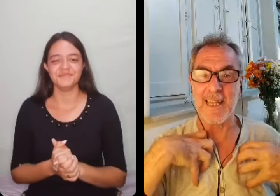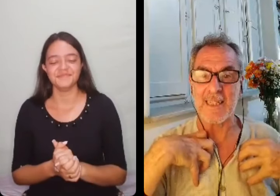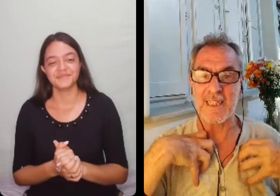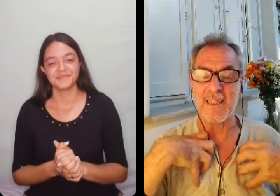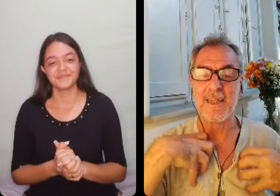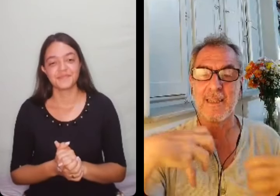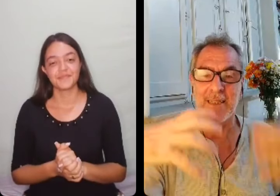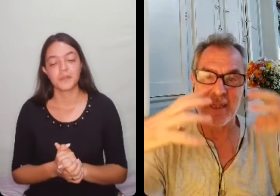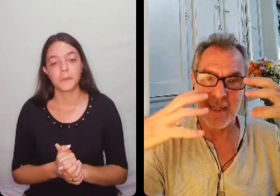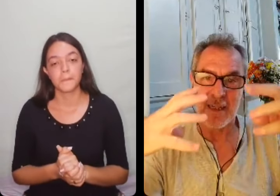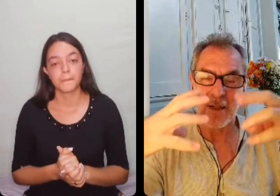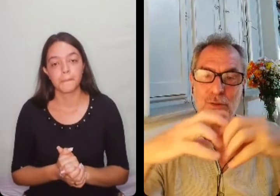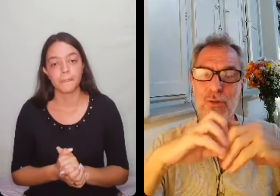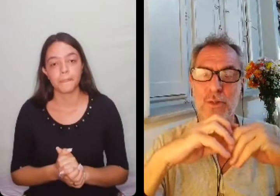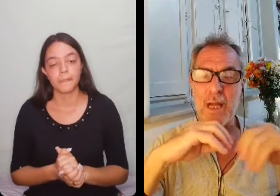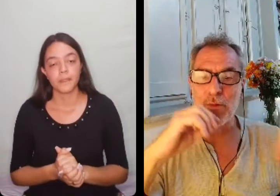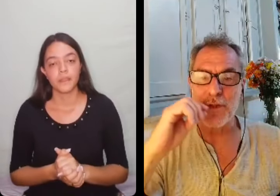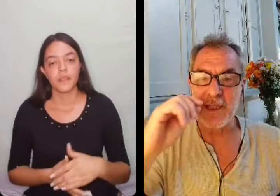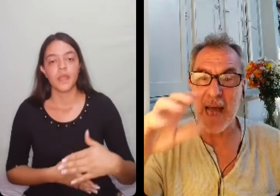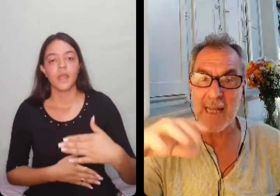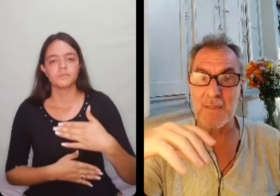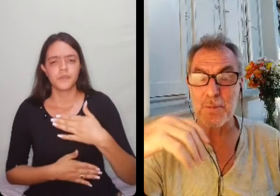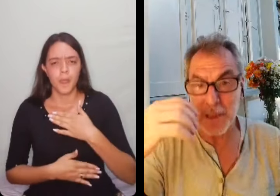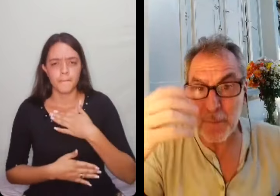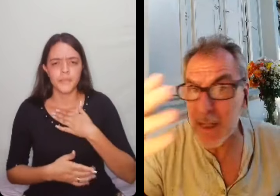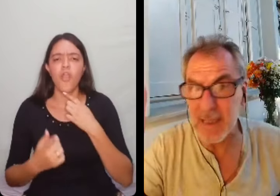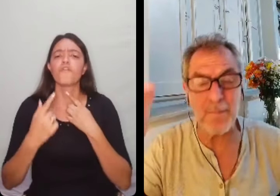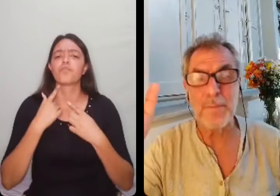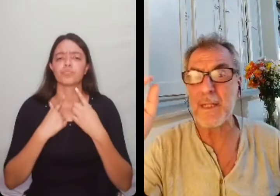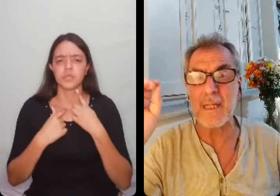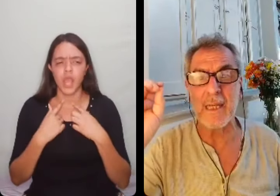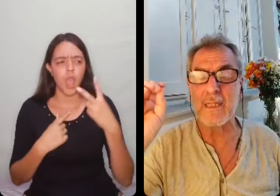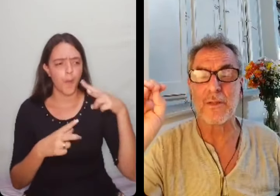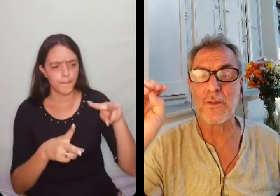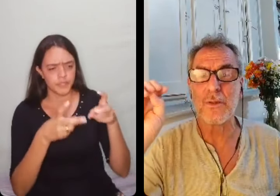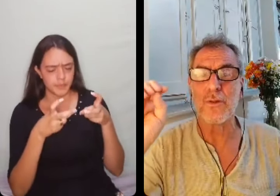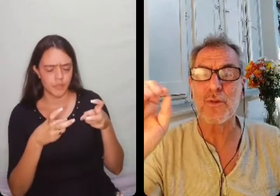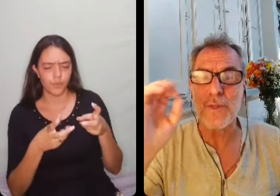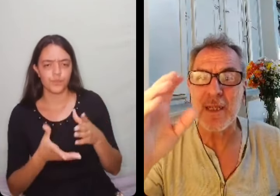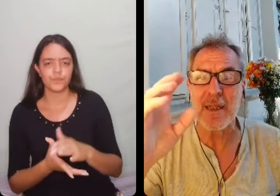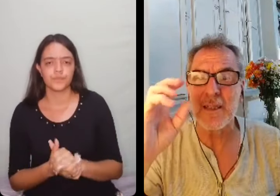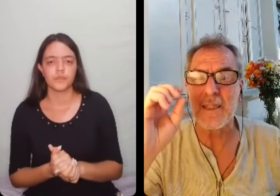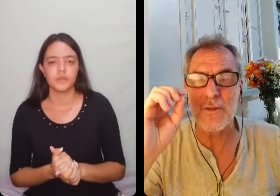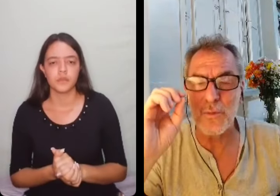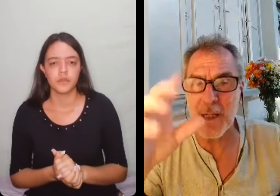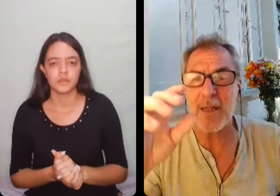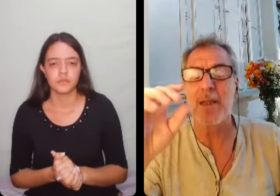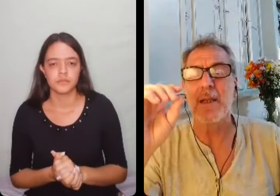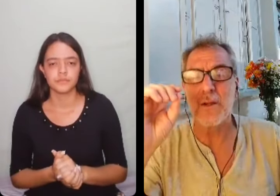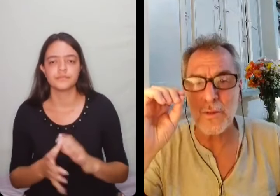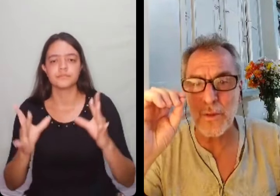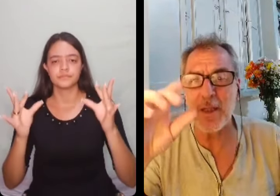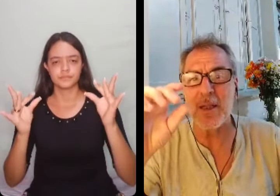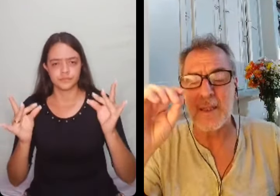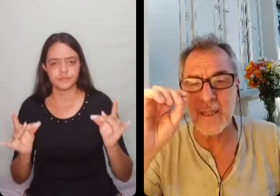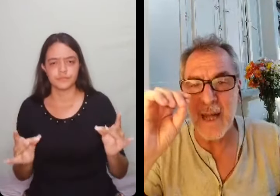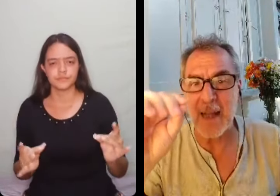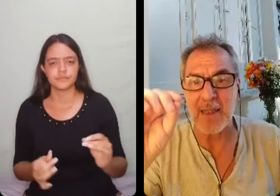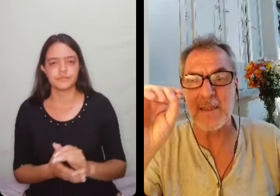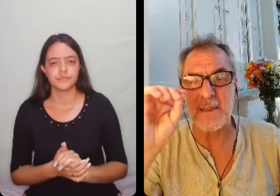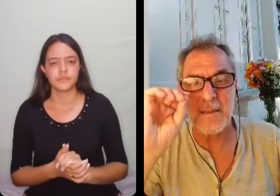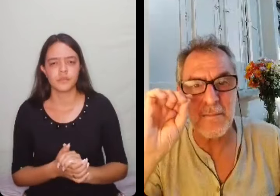necessidade de construir alguns detalhes. Porque depois é simplesmente isso. Construir, descobrir e construir